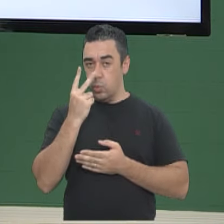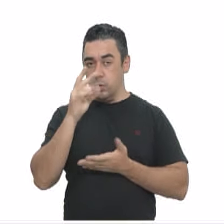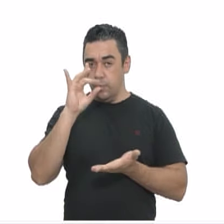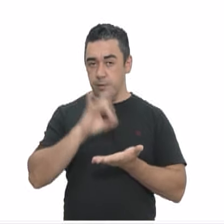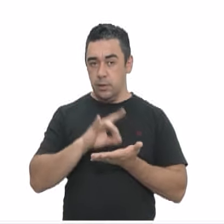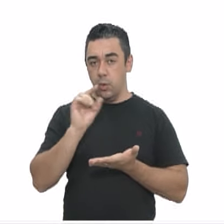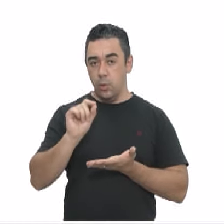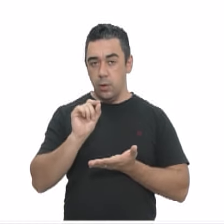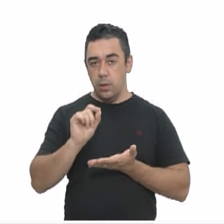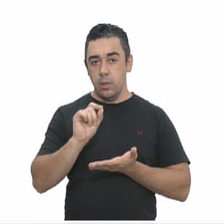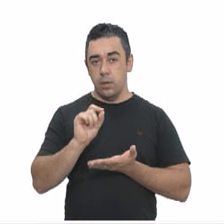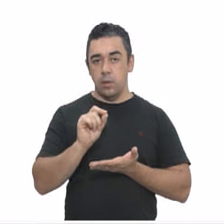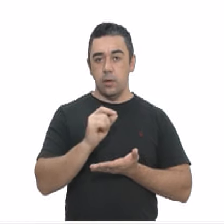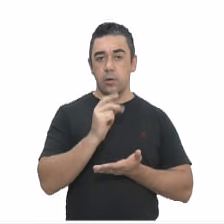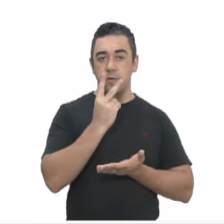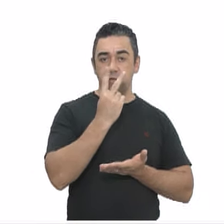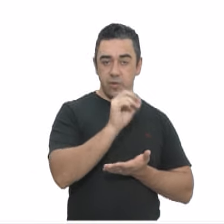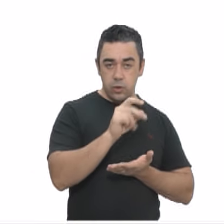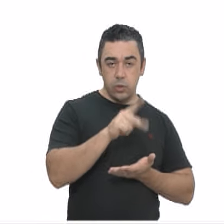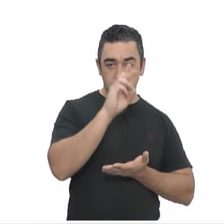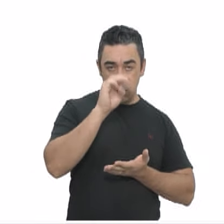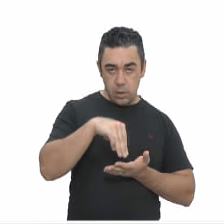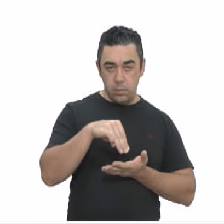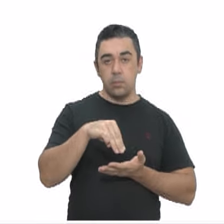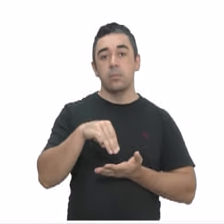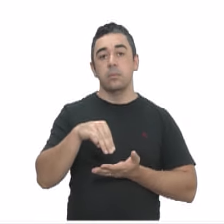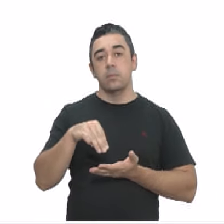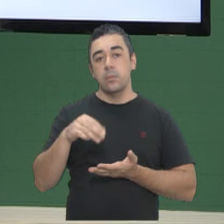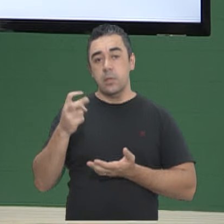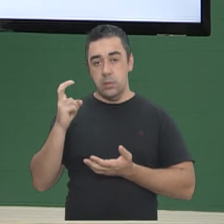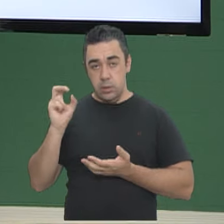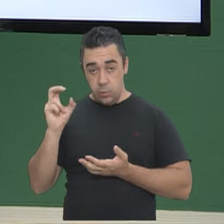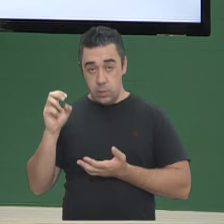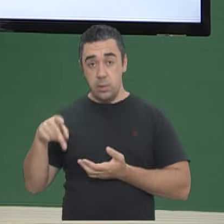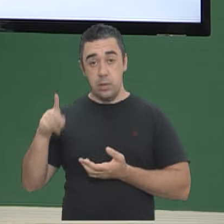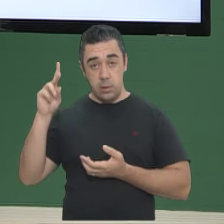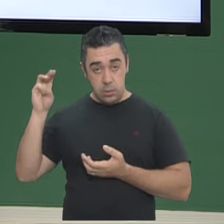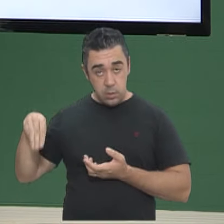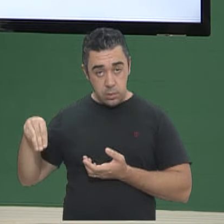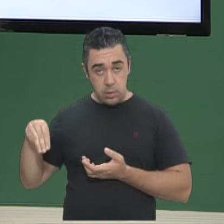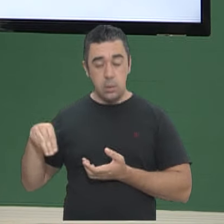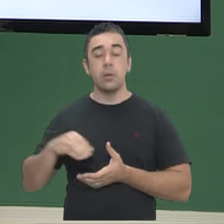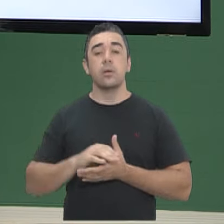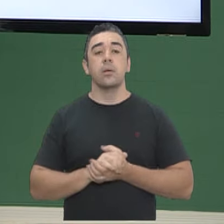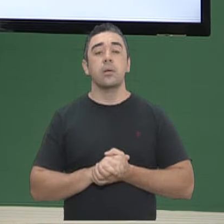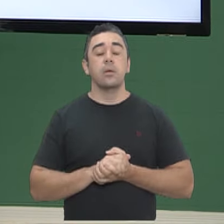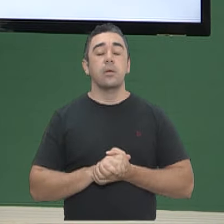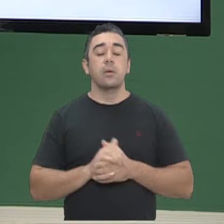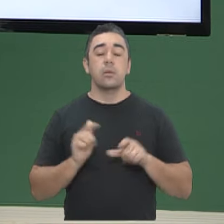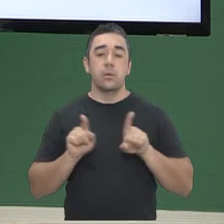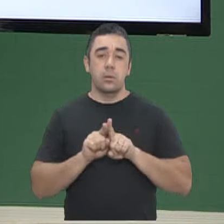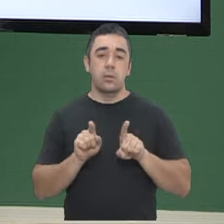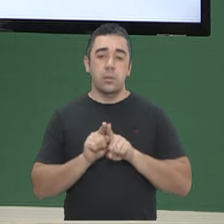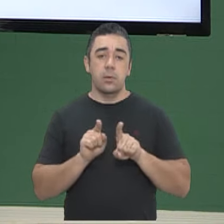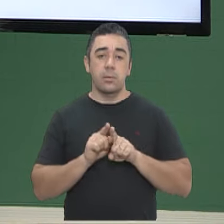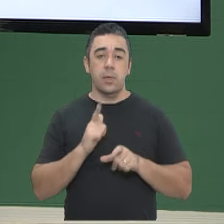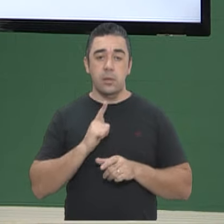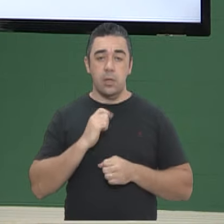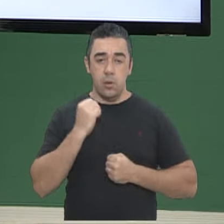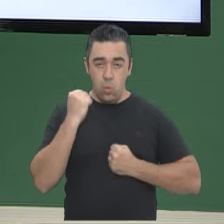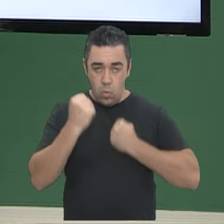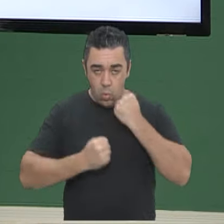oficiais, distância de 20 km e a distância de 50 km. Temos as provas de